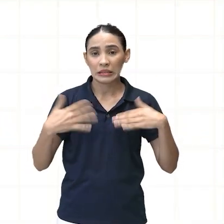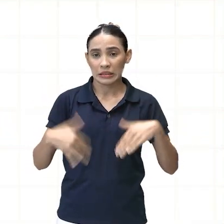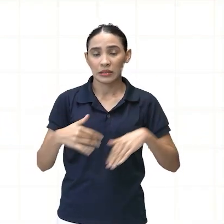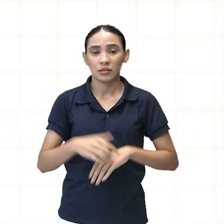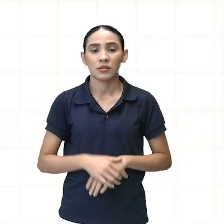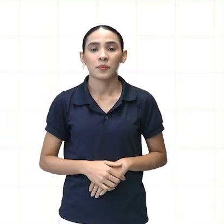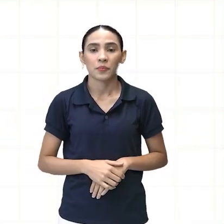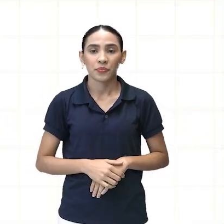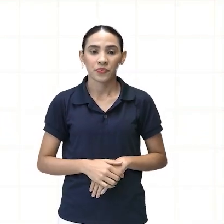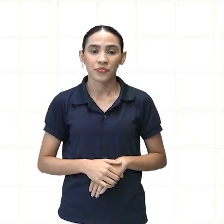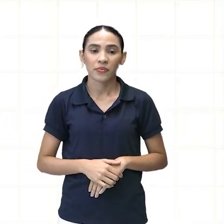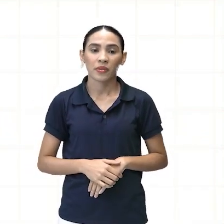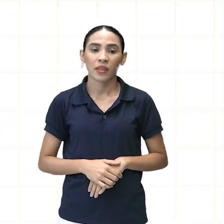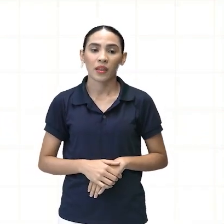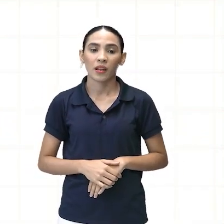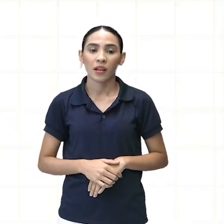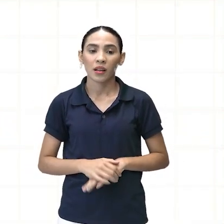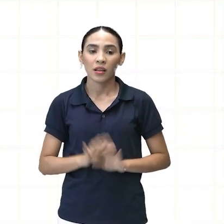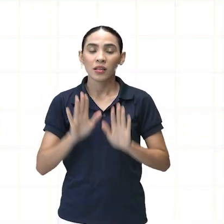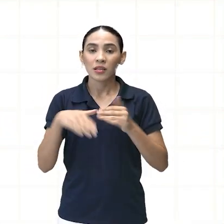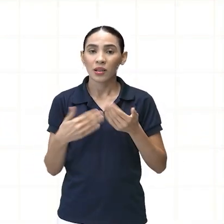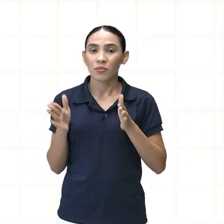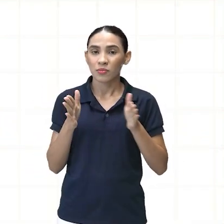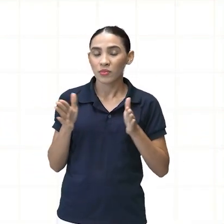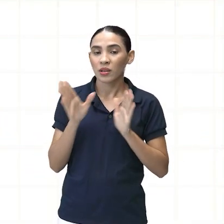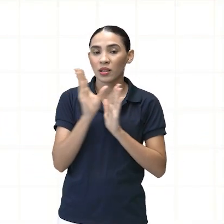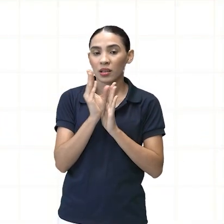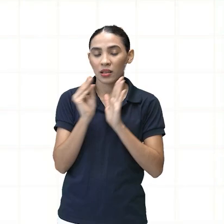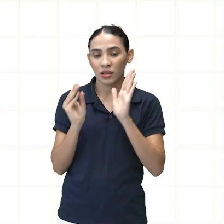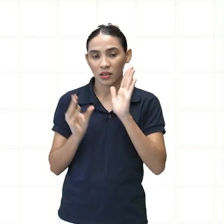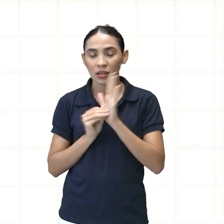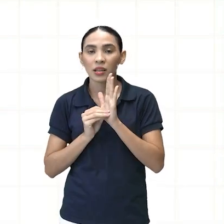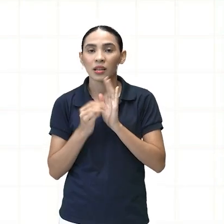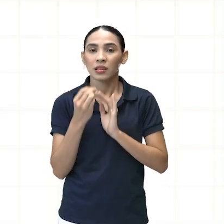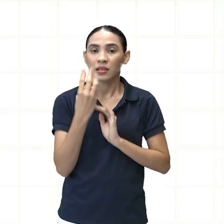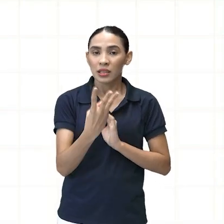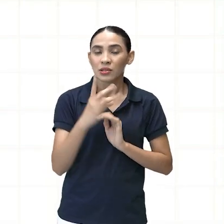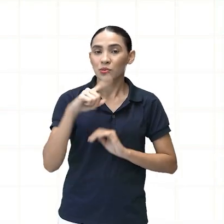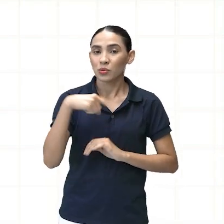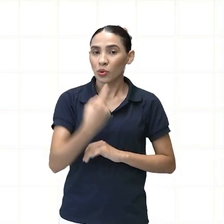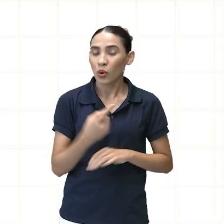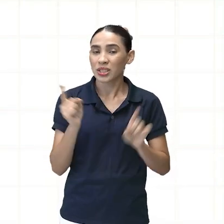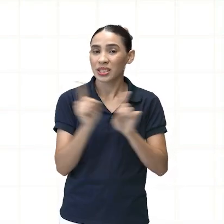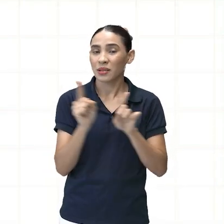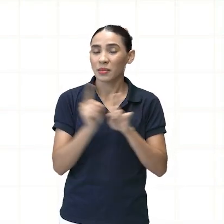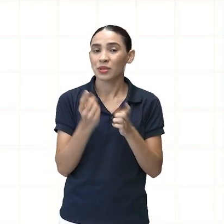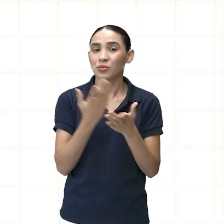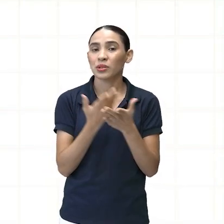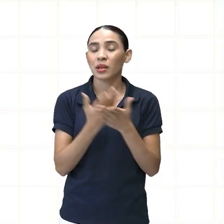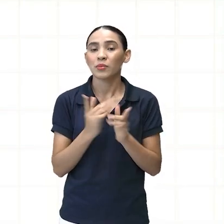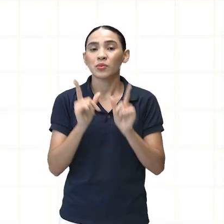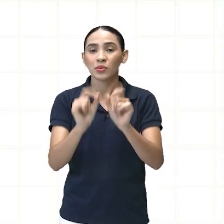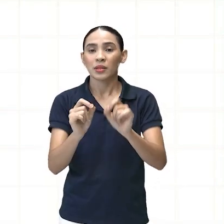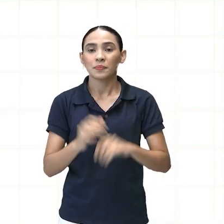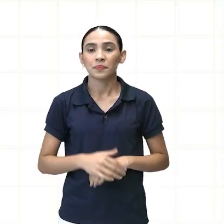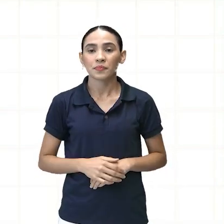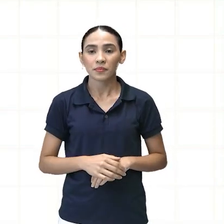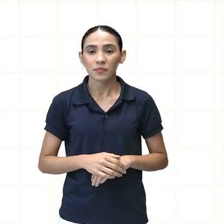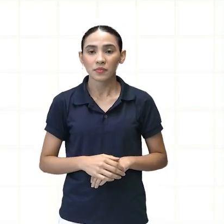complexa, certo? Bem, durante as aulas da unidade de número 3, nós também falamos sobre